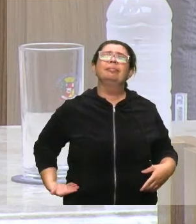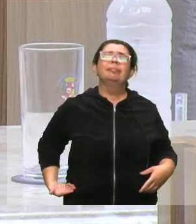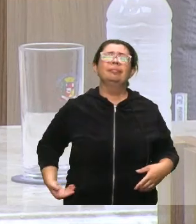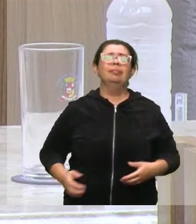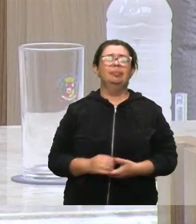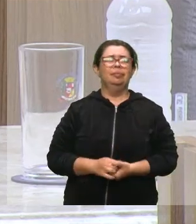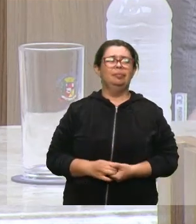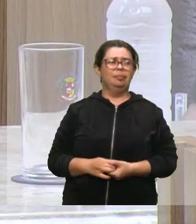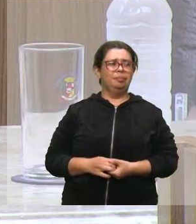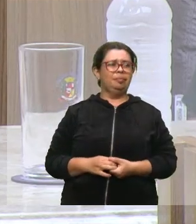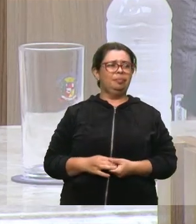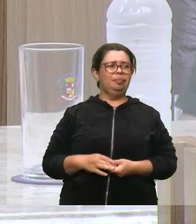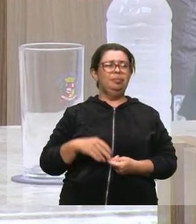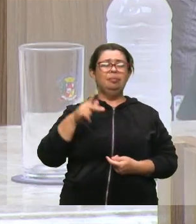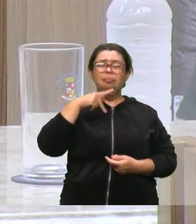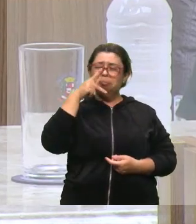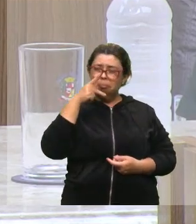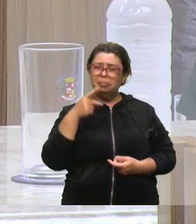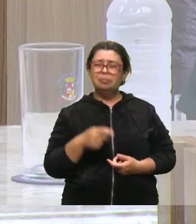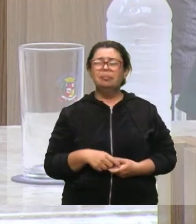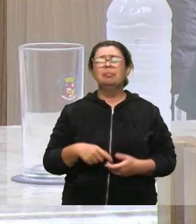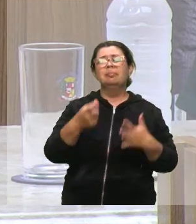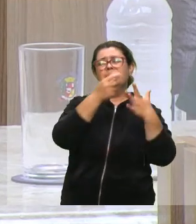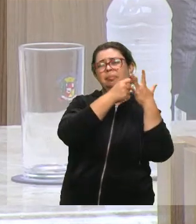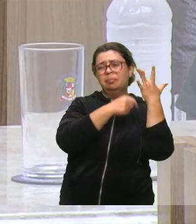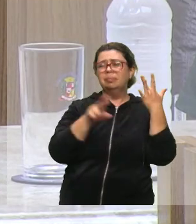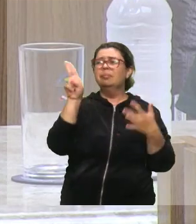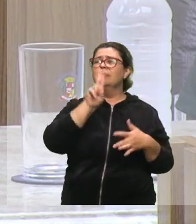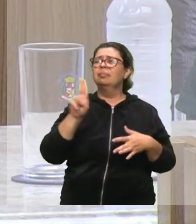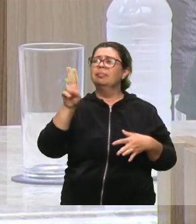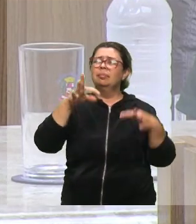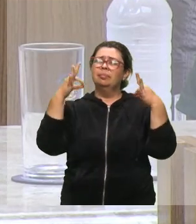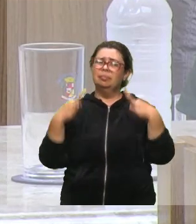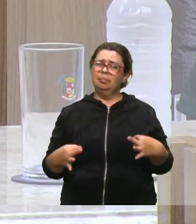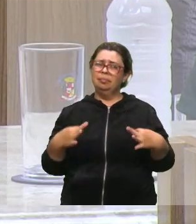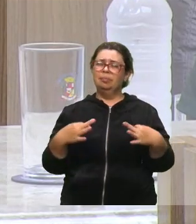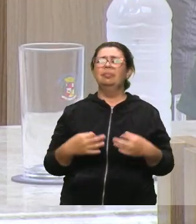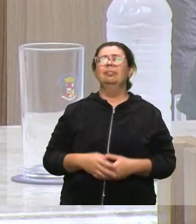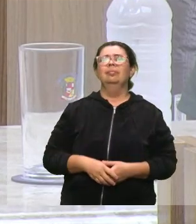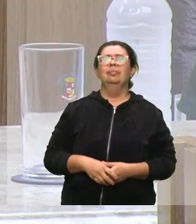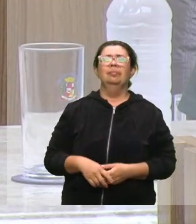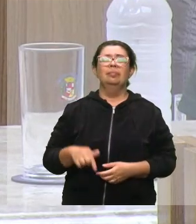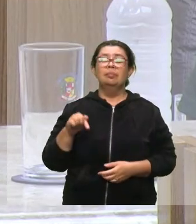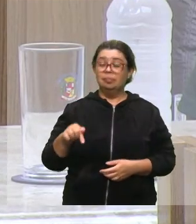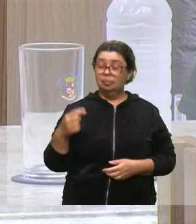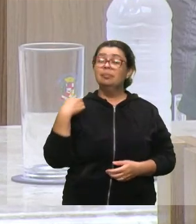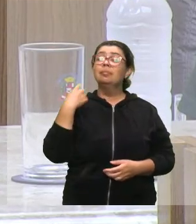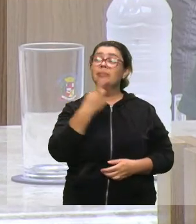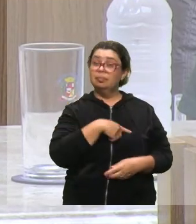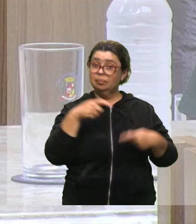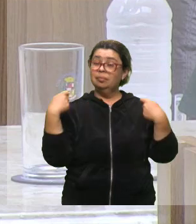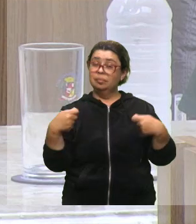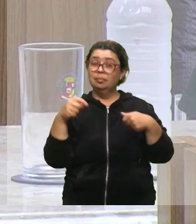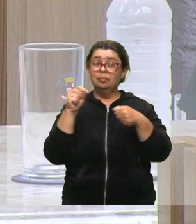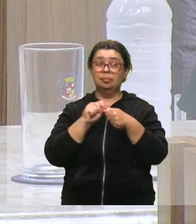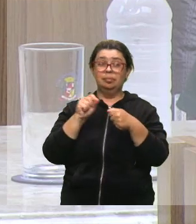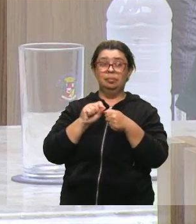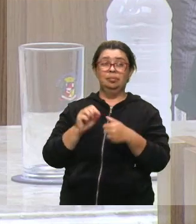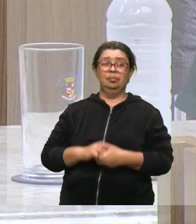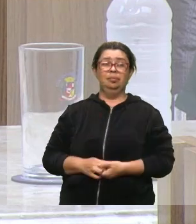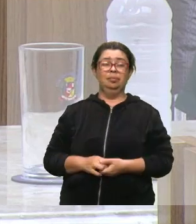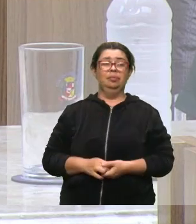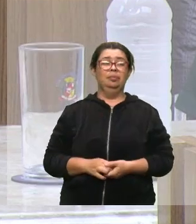defendendo que o orçamento seja muito bem aplicado. Esse é o trabalho do cidadão e esse é o trabalho dos